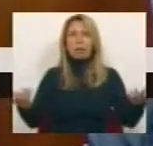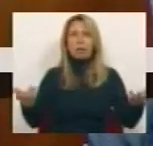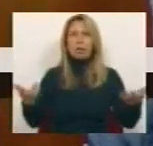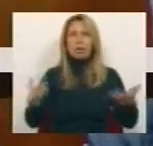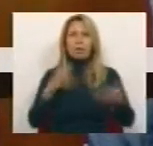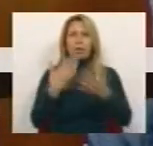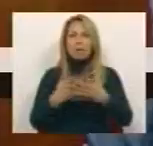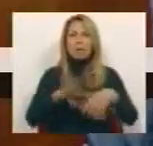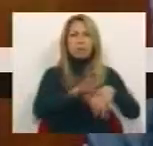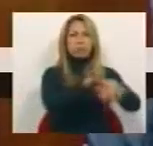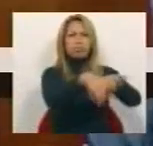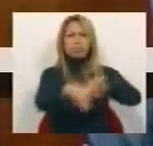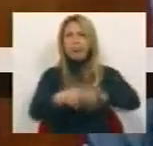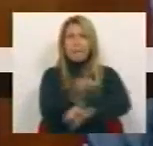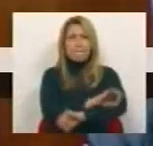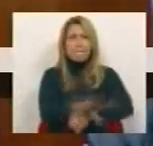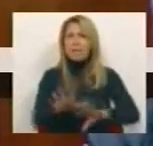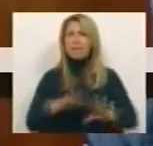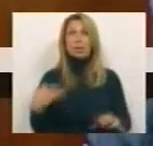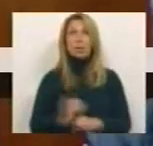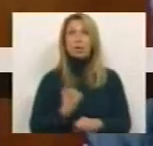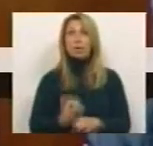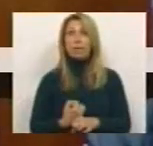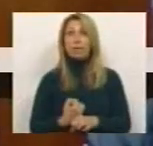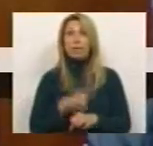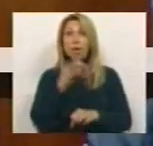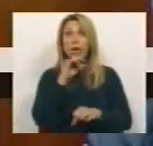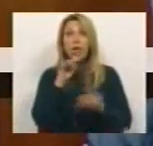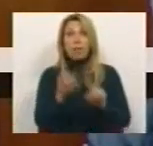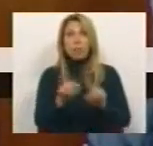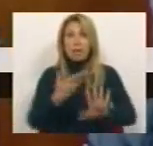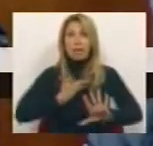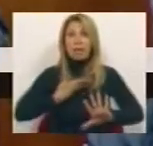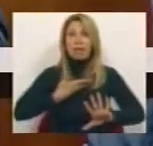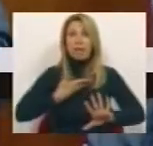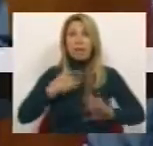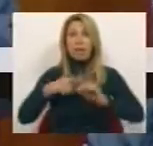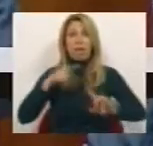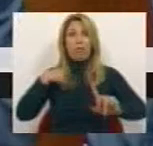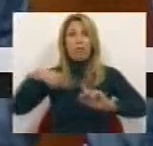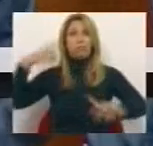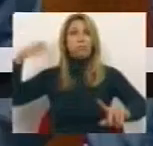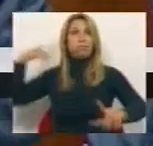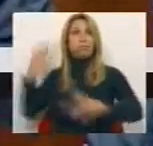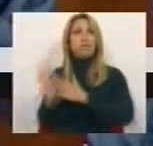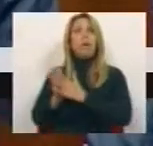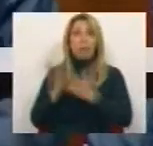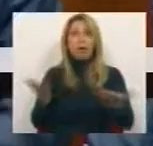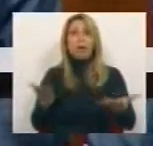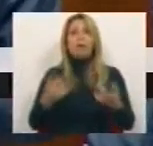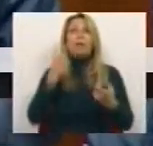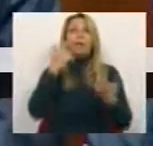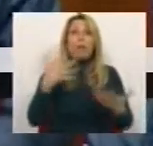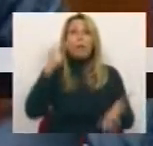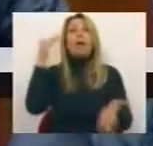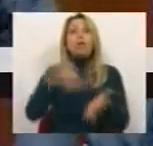o serviço, é que é possível pagar com a operação essa mesma dívida histórica, a dívida essa que resulta